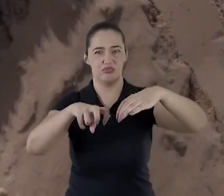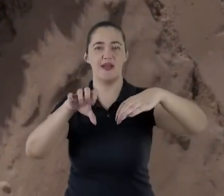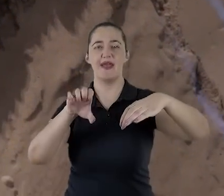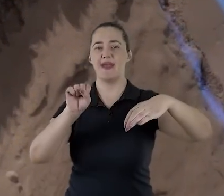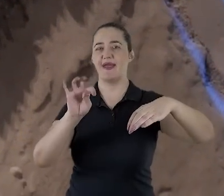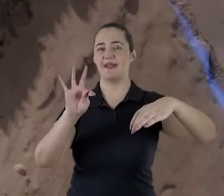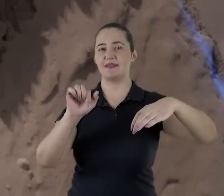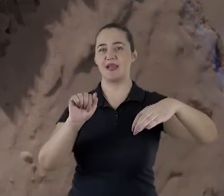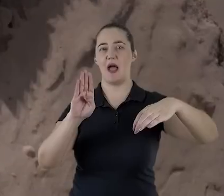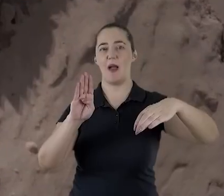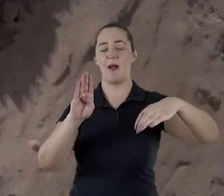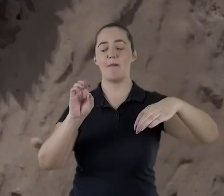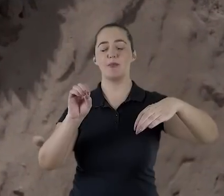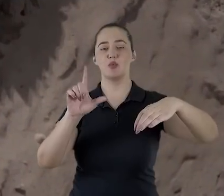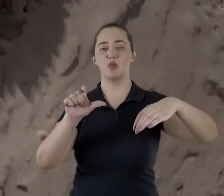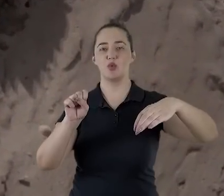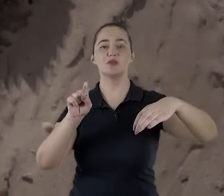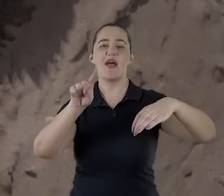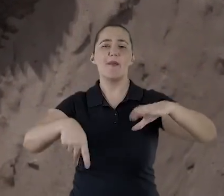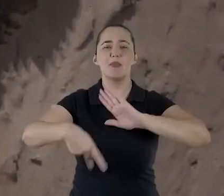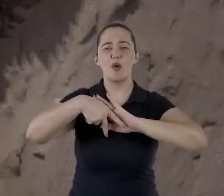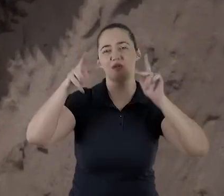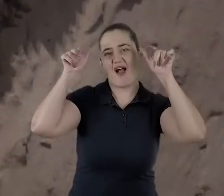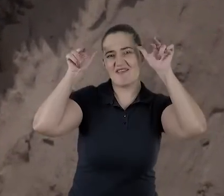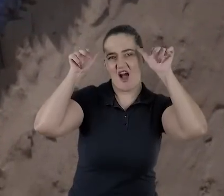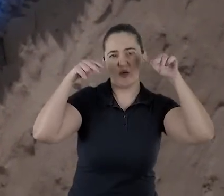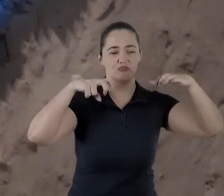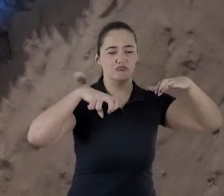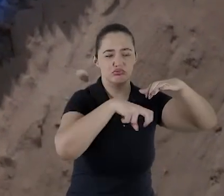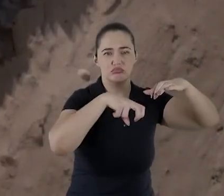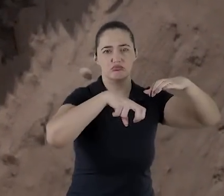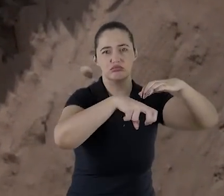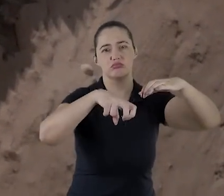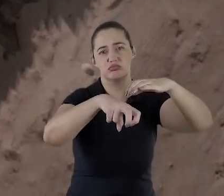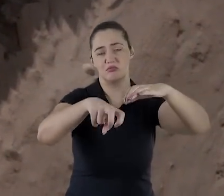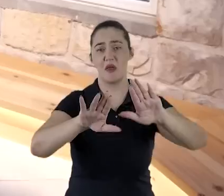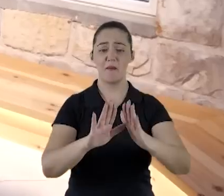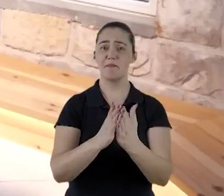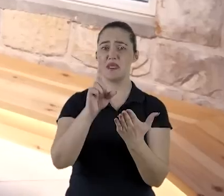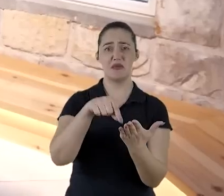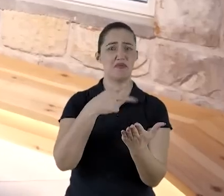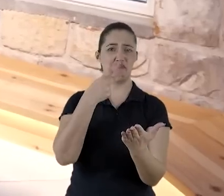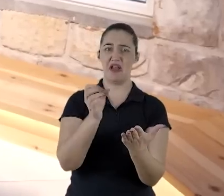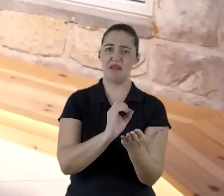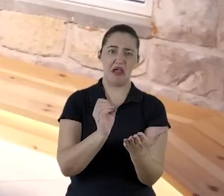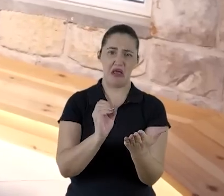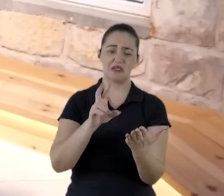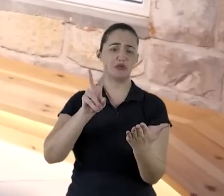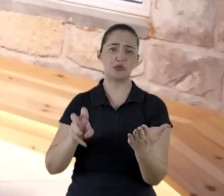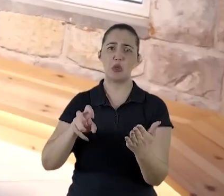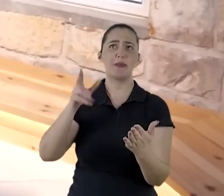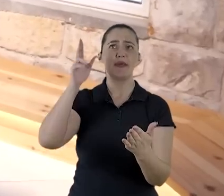de Meguido. É que a Bíblia fala que Salomão tinha as suas cavalariças, ou seja, a sua coleção de cavalos. A Bíblia não